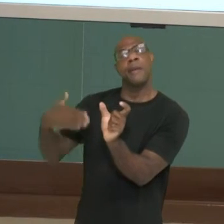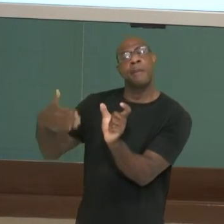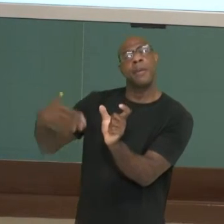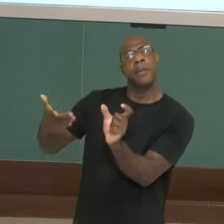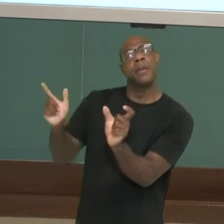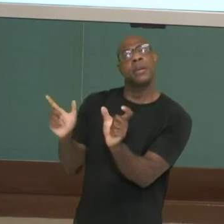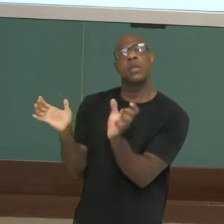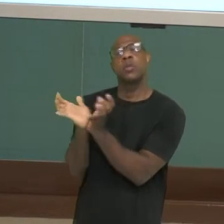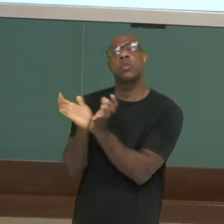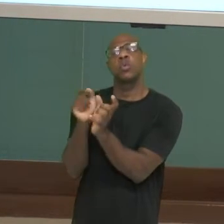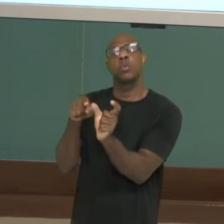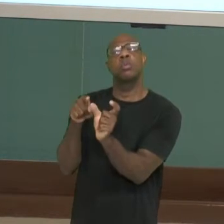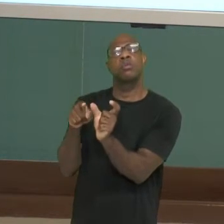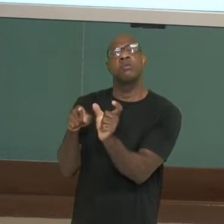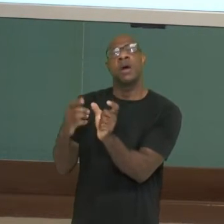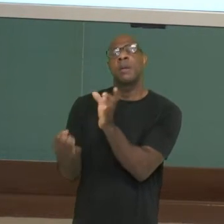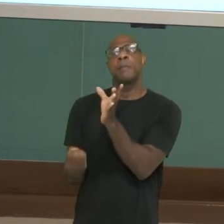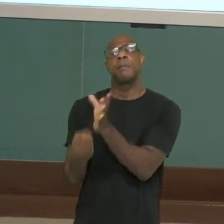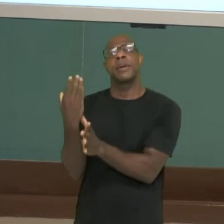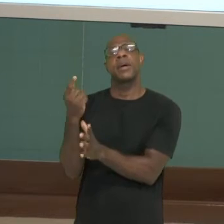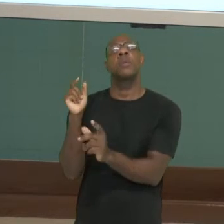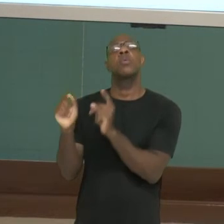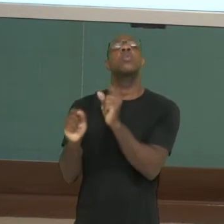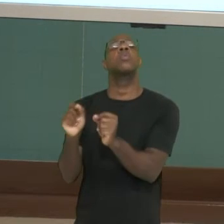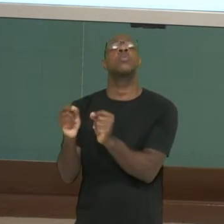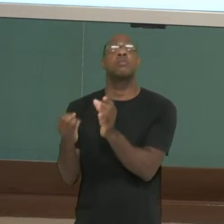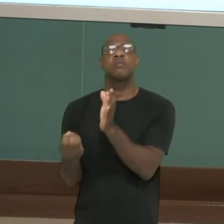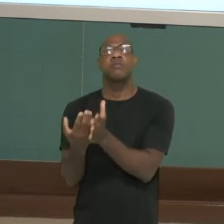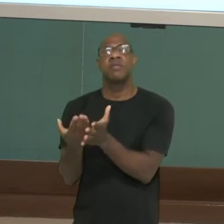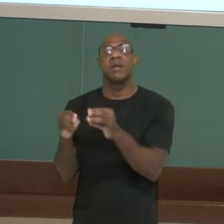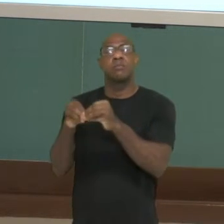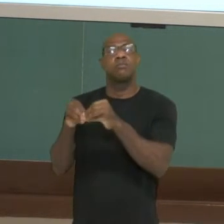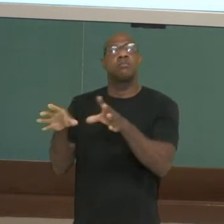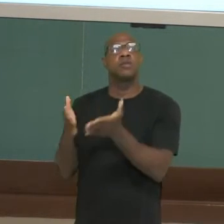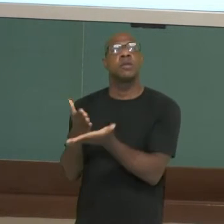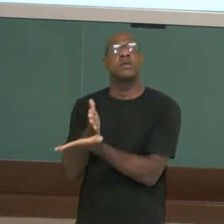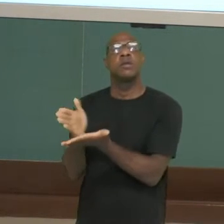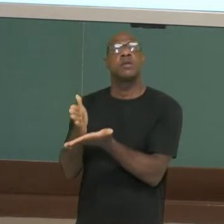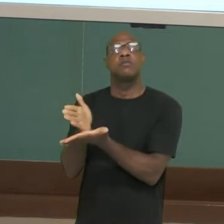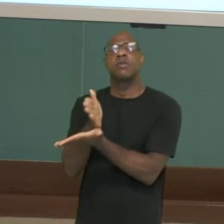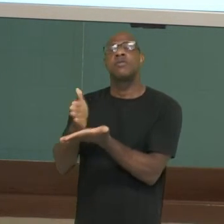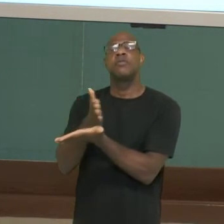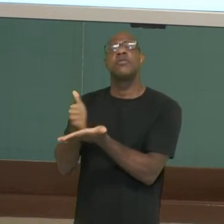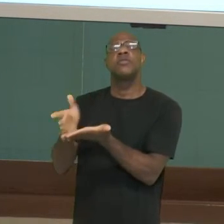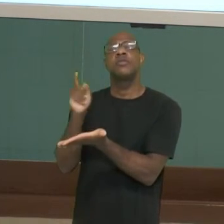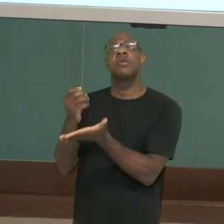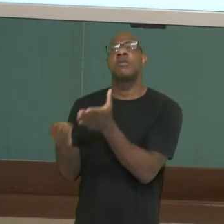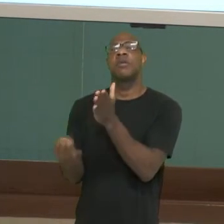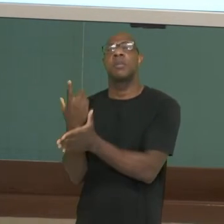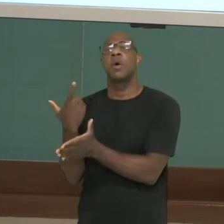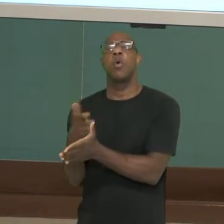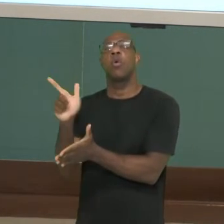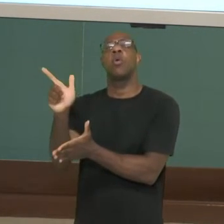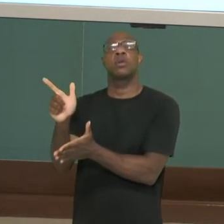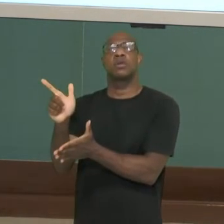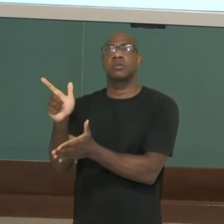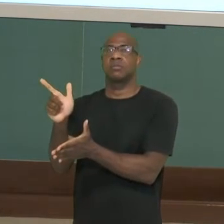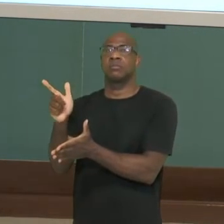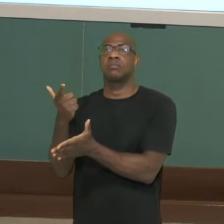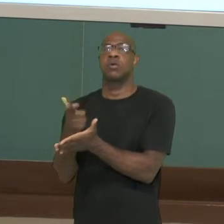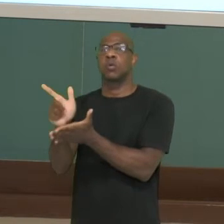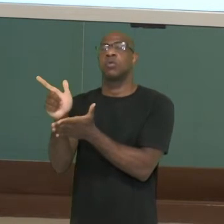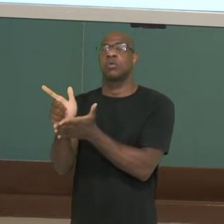essa espécie vai se formando, então vai se dividindo ali e vai formando outras